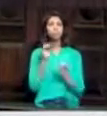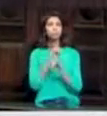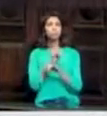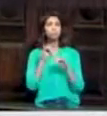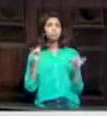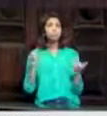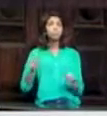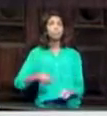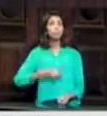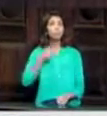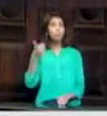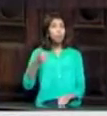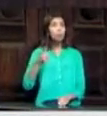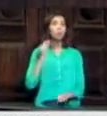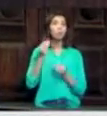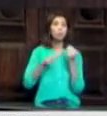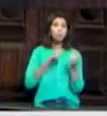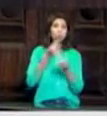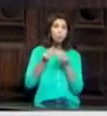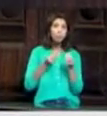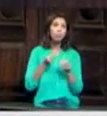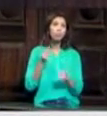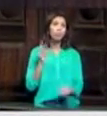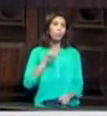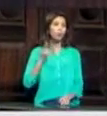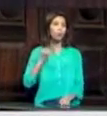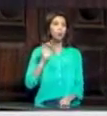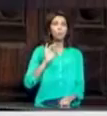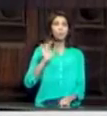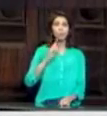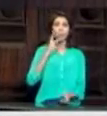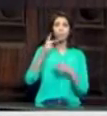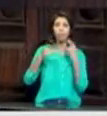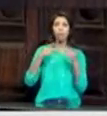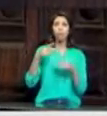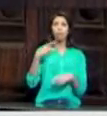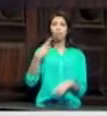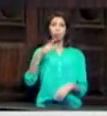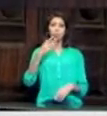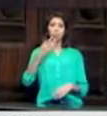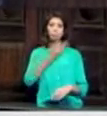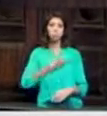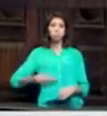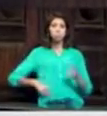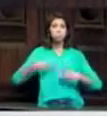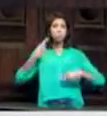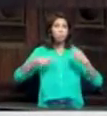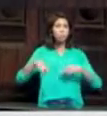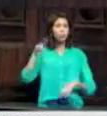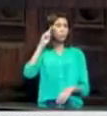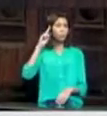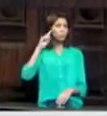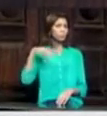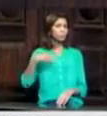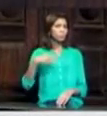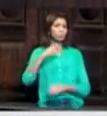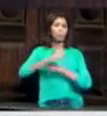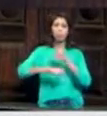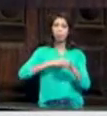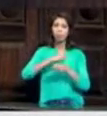a melhor maneira de homenagear o servidor público, e não é apenas no dia 28 de outubro, é em cada jornada, em cada dia, ao longo de todo o